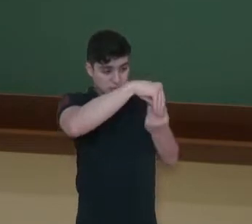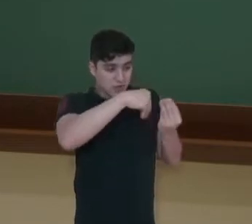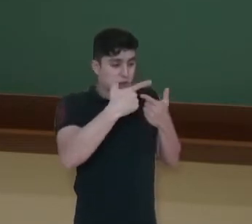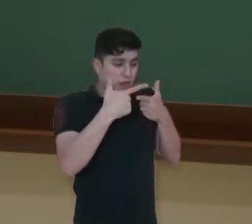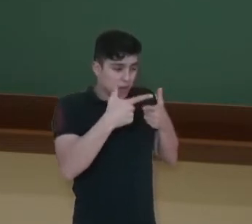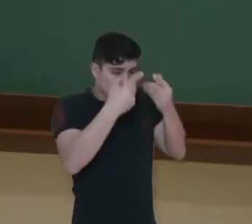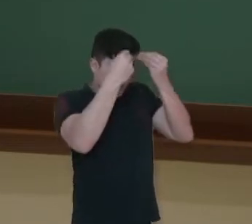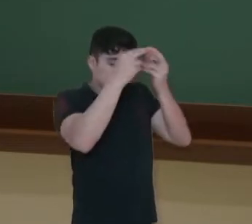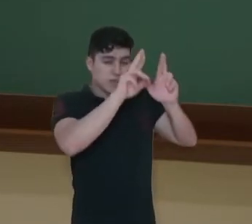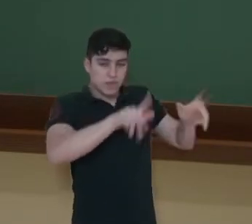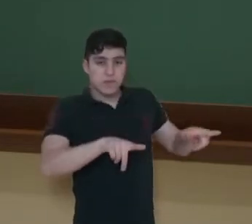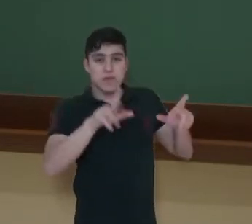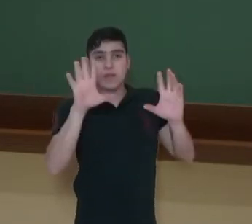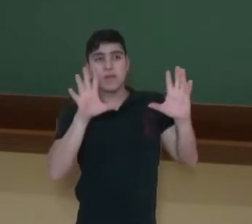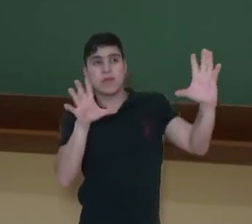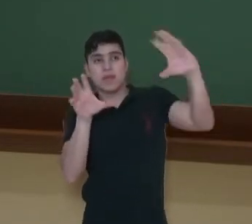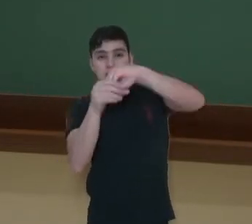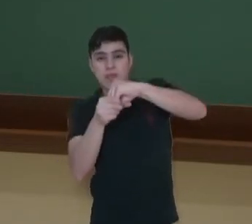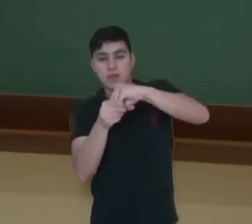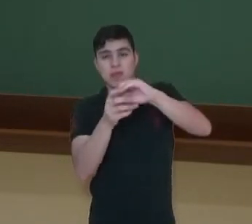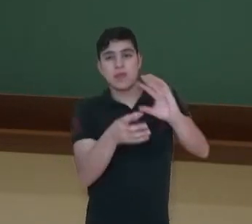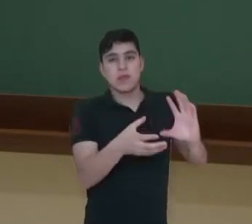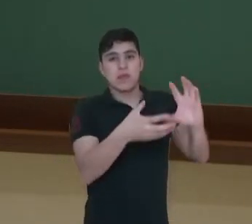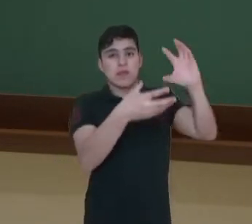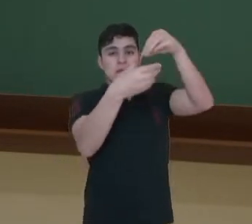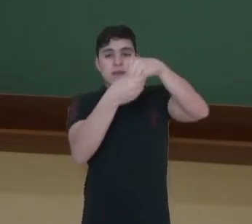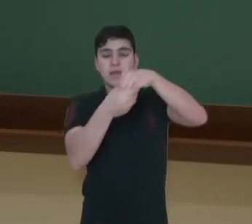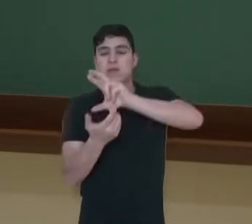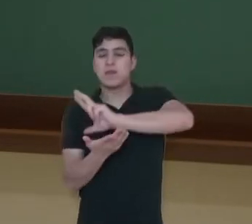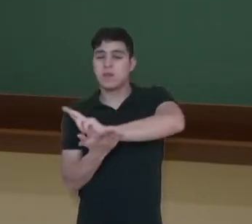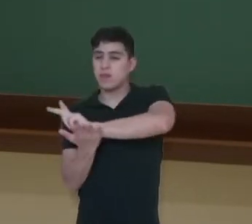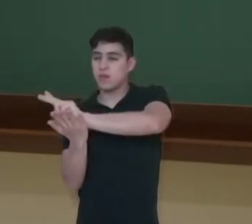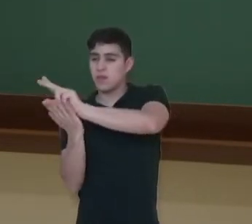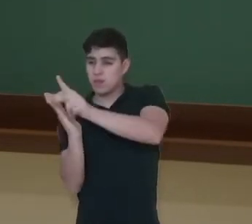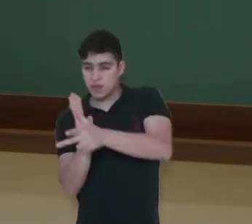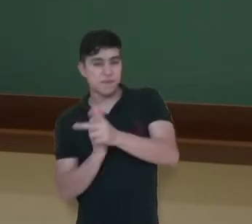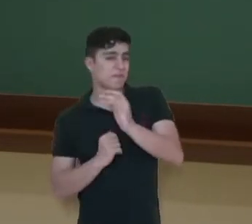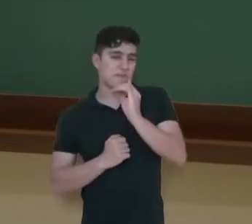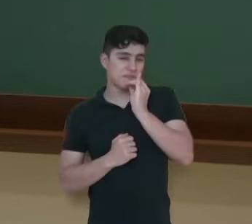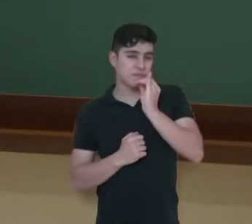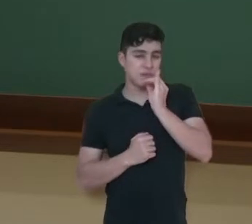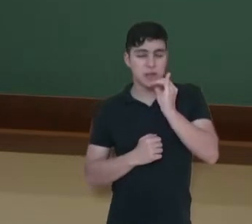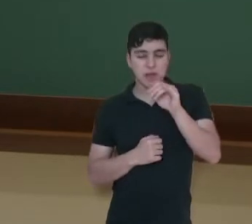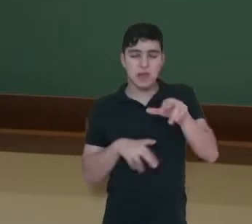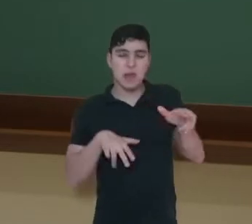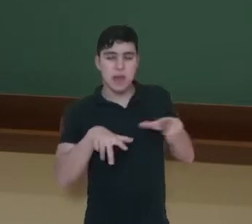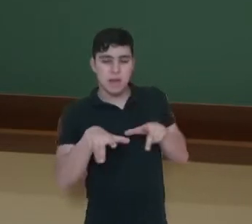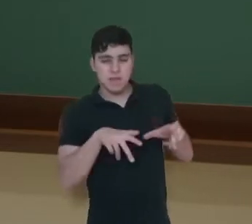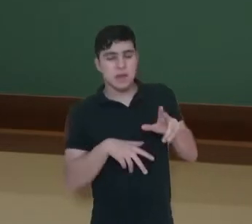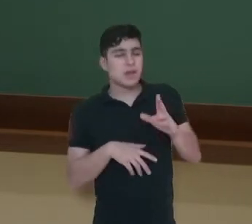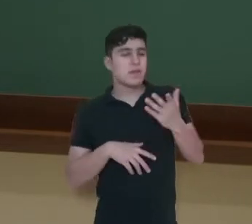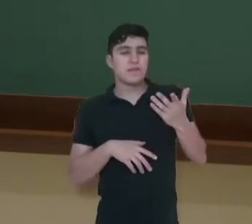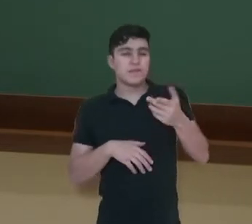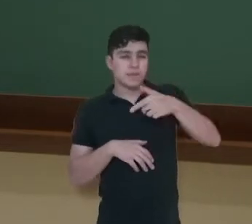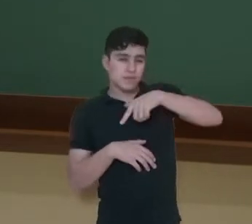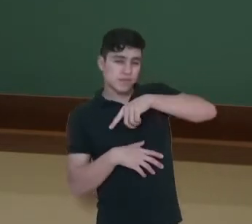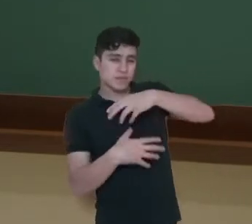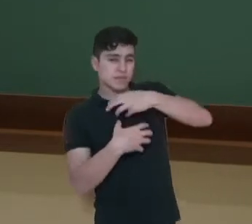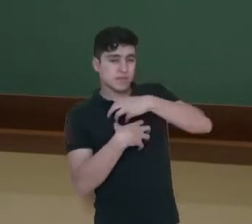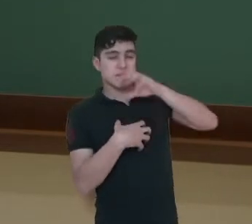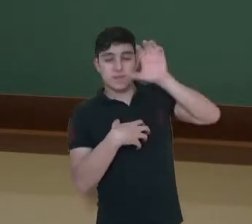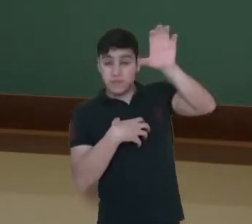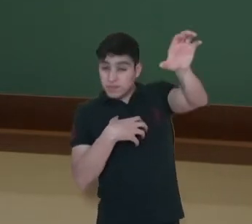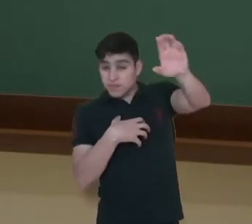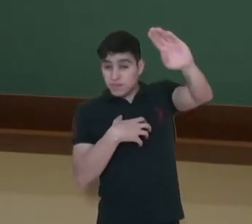si, ele surge, mas ele vai pegar todo aquele universo que está acontecendo em volta dele. Que nem nos Estados Unidos nós temos aquela versão de